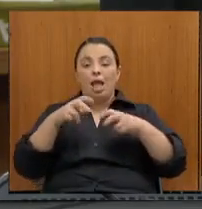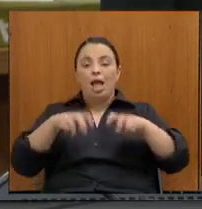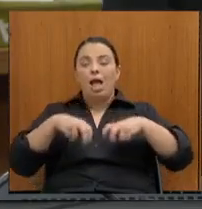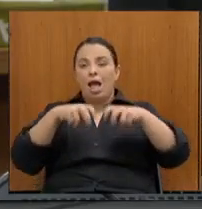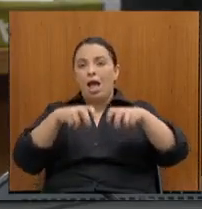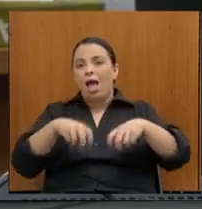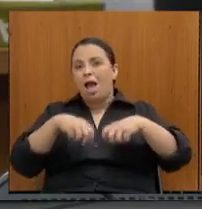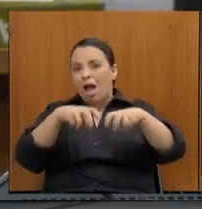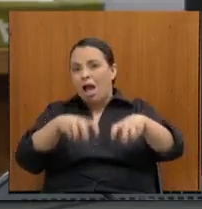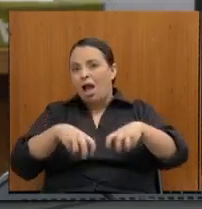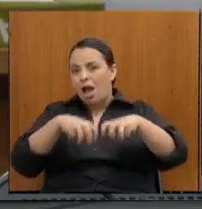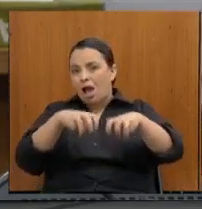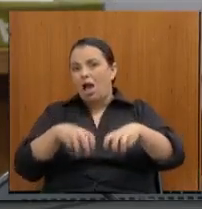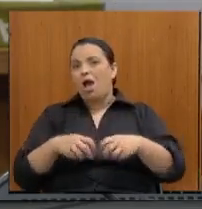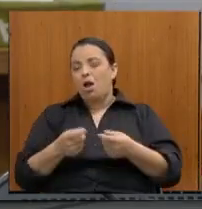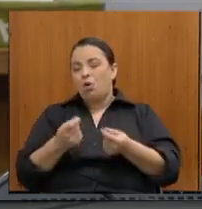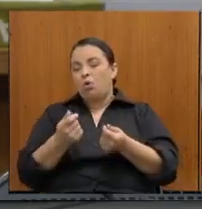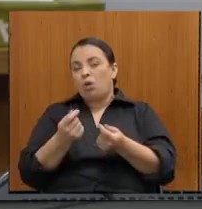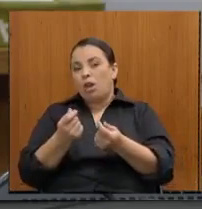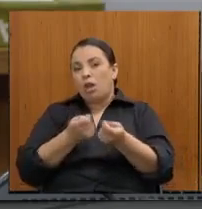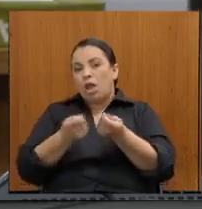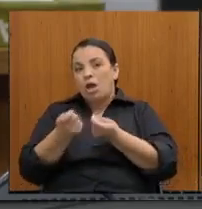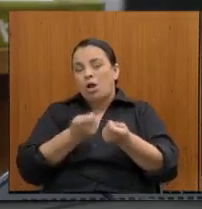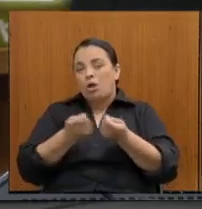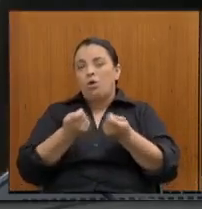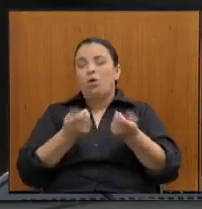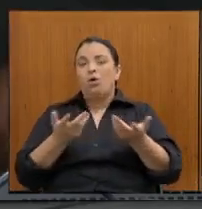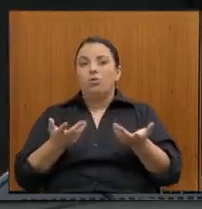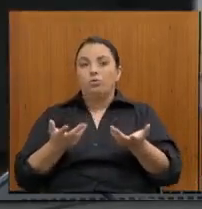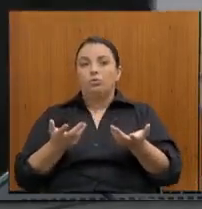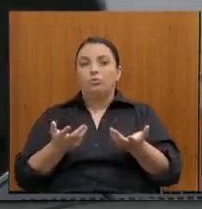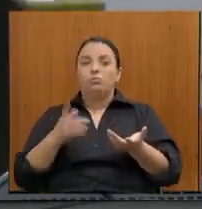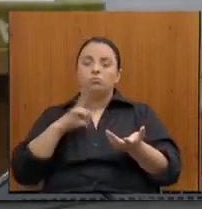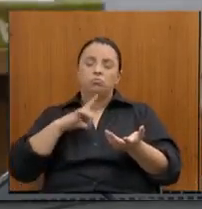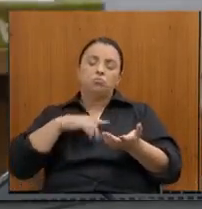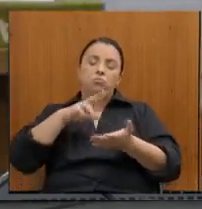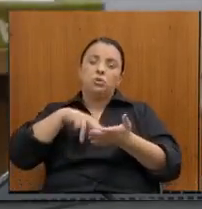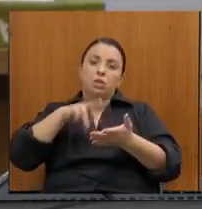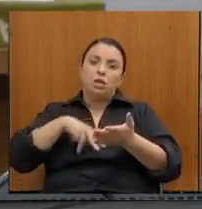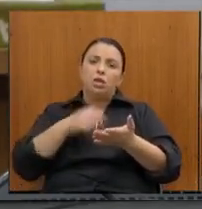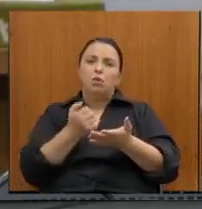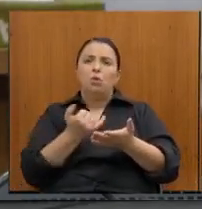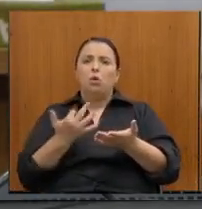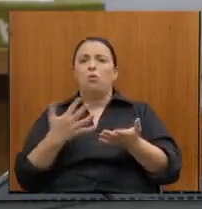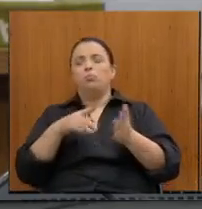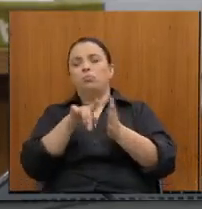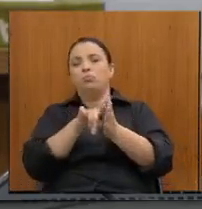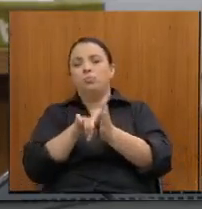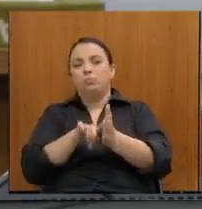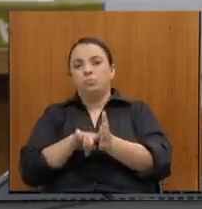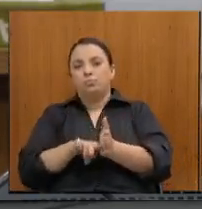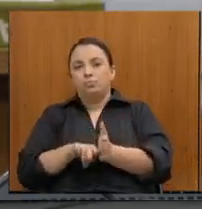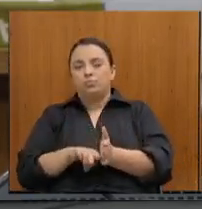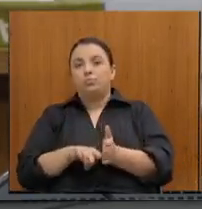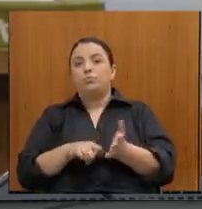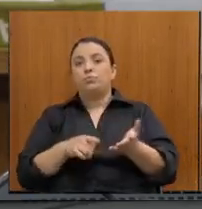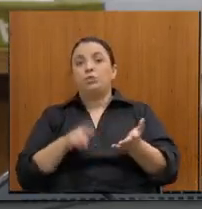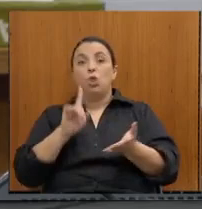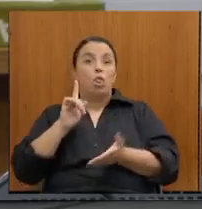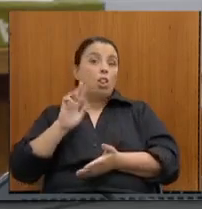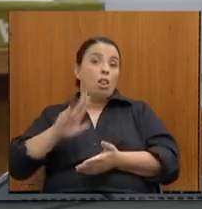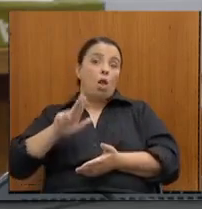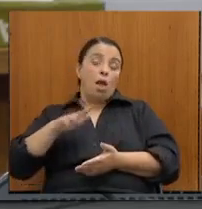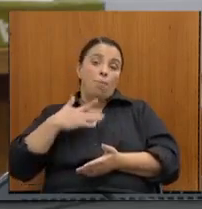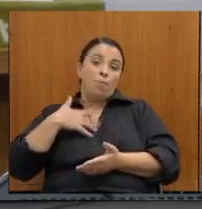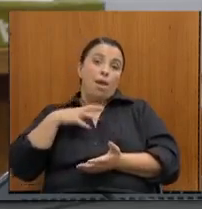espero que seu dia aconteça porque vendo eu confesso que eu tenho lido alguma coisa eu hidrogênio Mas não sou eu não sou não é a minha área